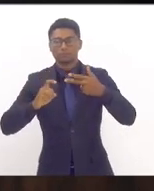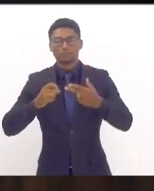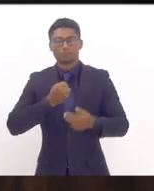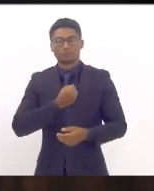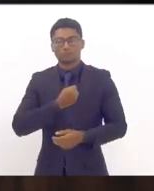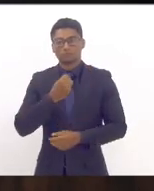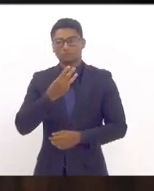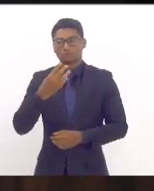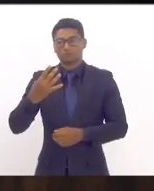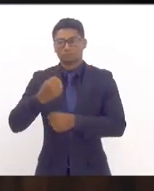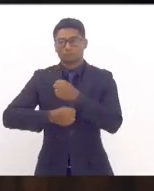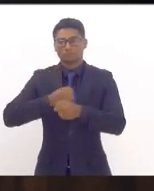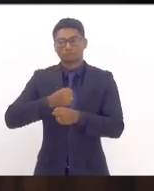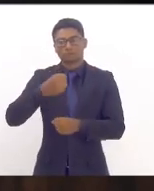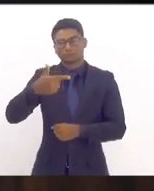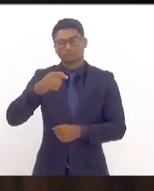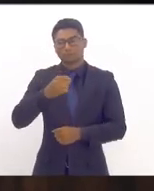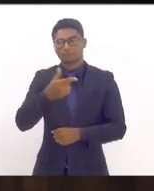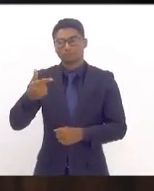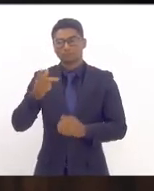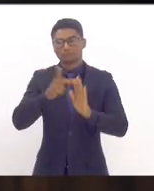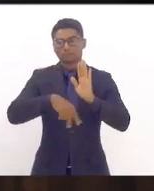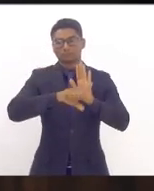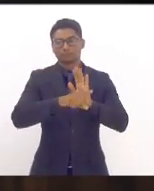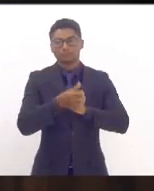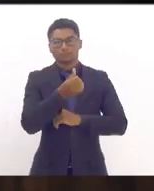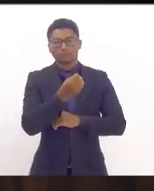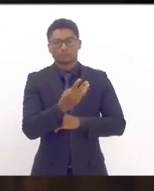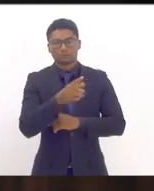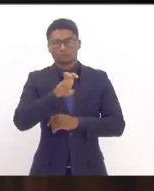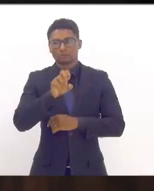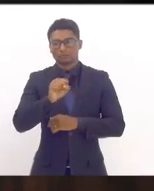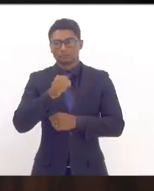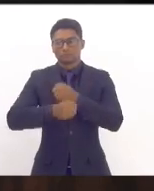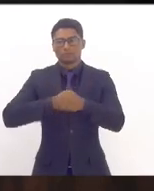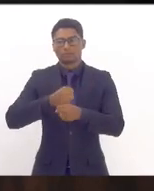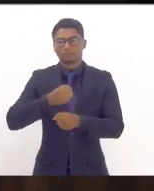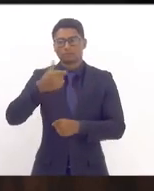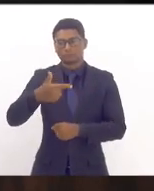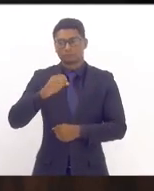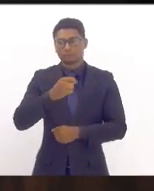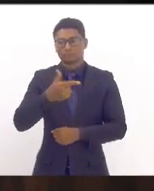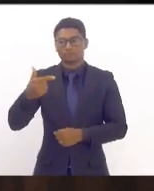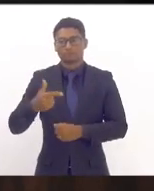34 de 22 projeto de lei 6358 de 22